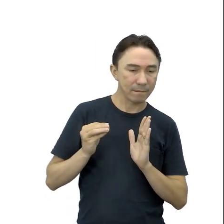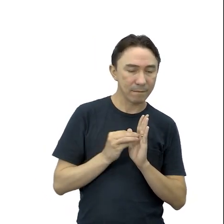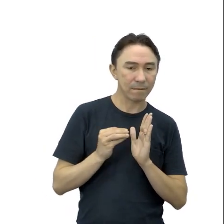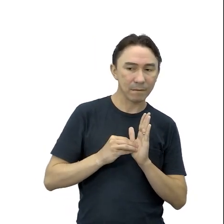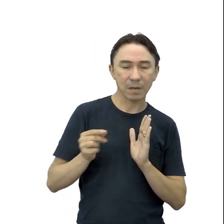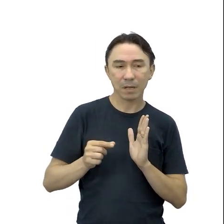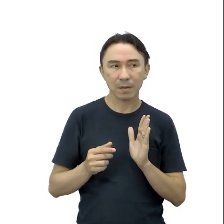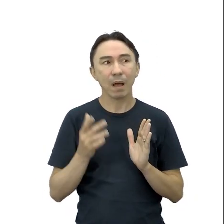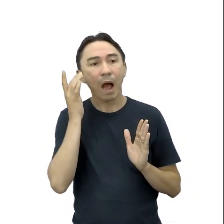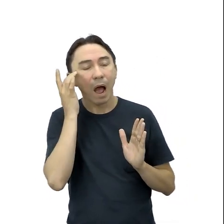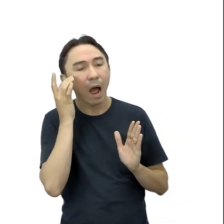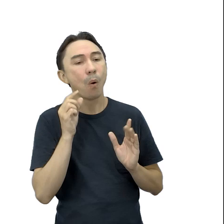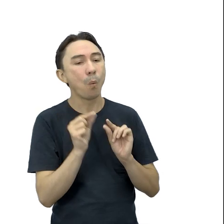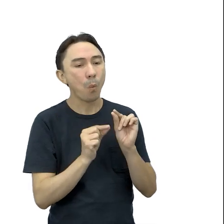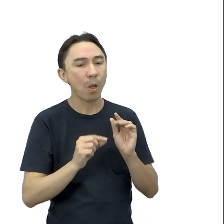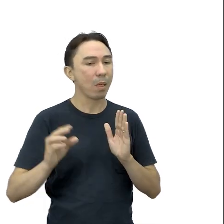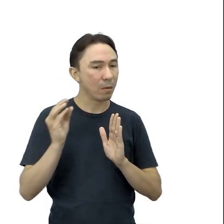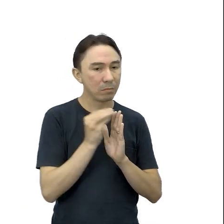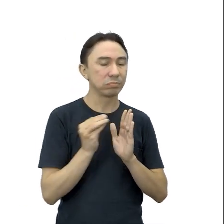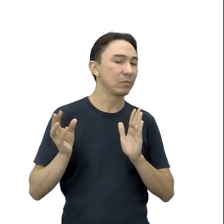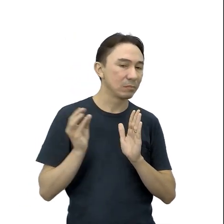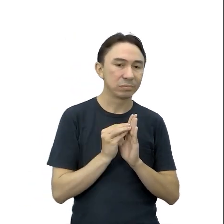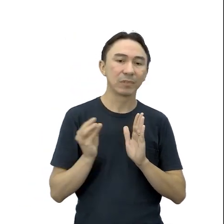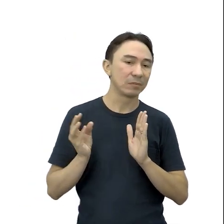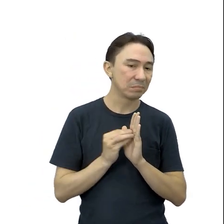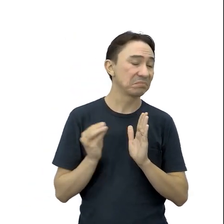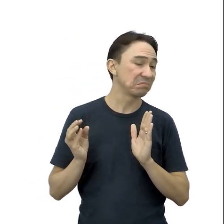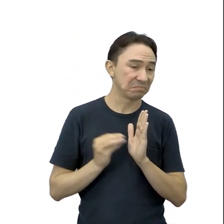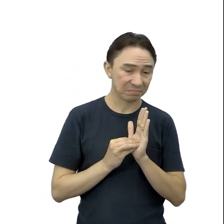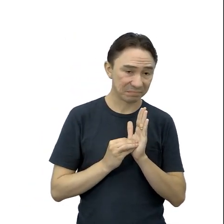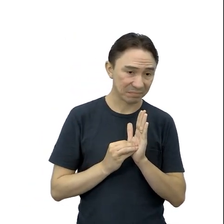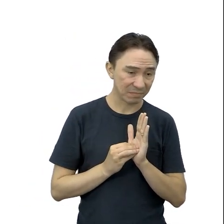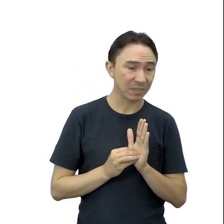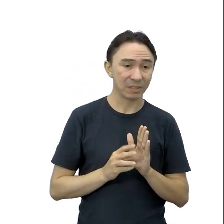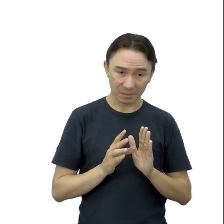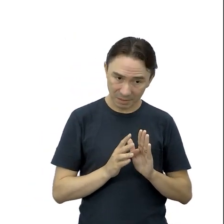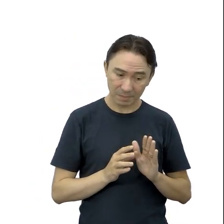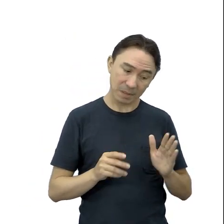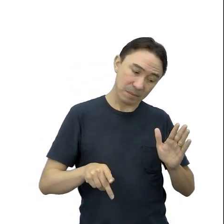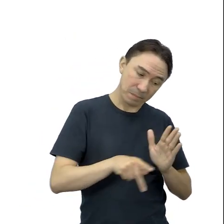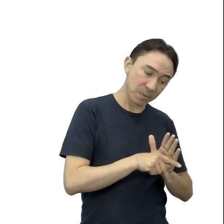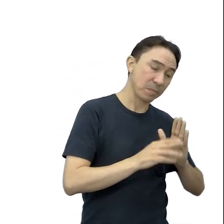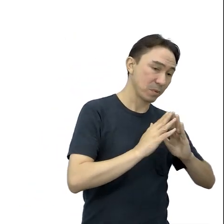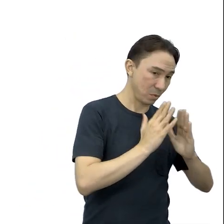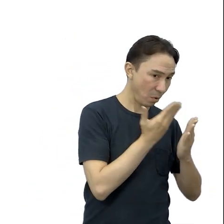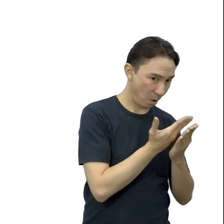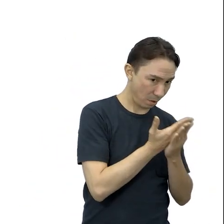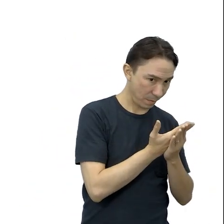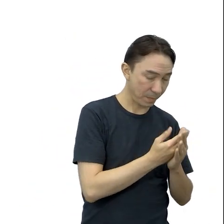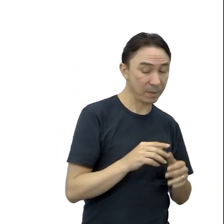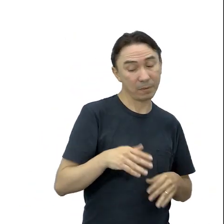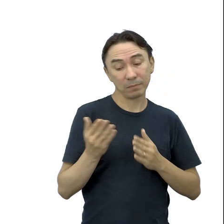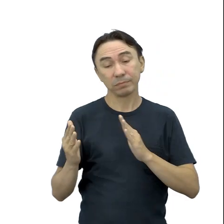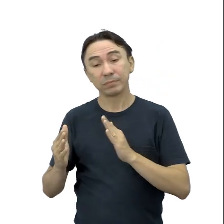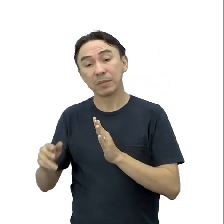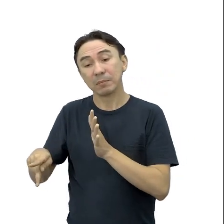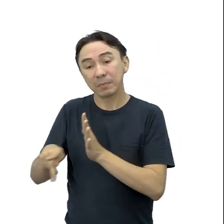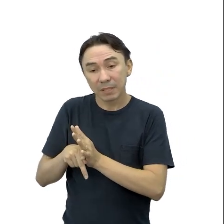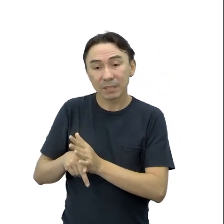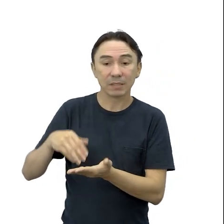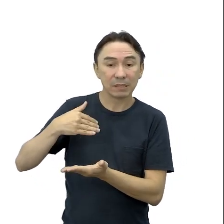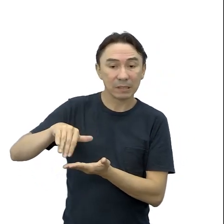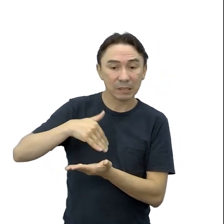esse processo. Nós temos também instrumentos oferecidos pela SEDUC, né? Nós temos uma plataforma